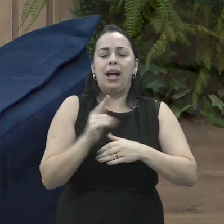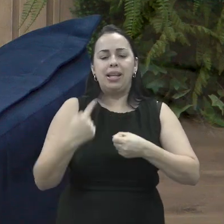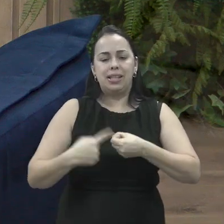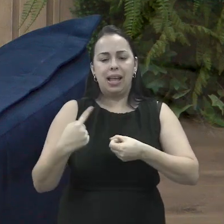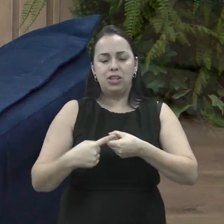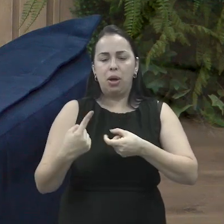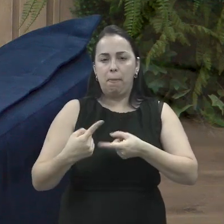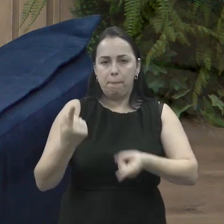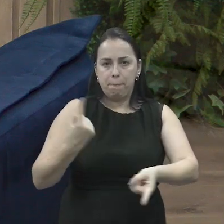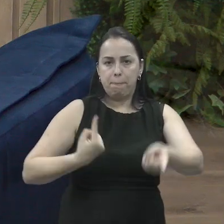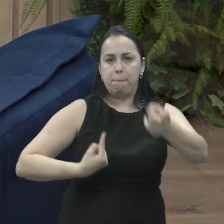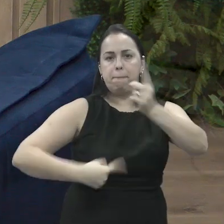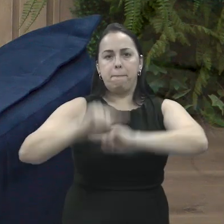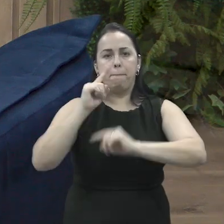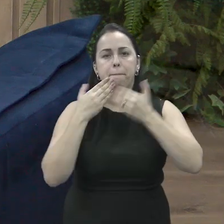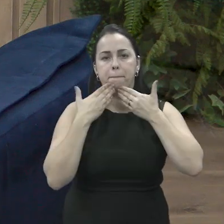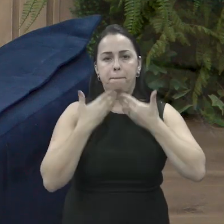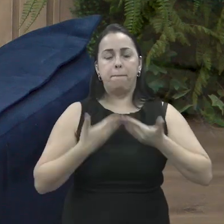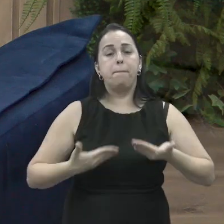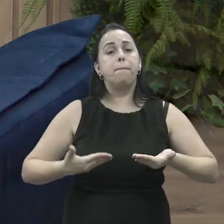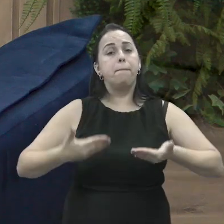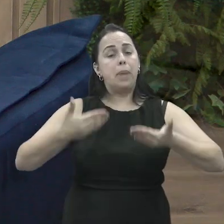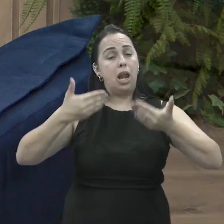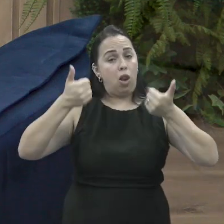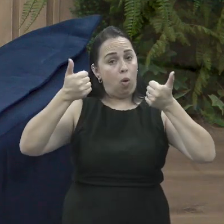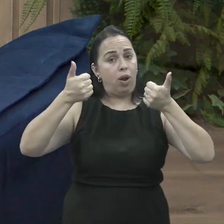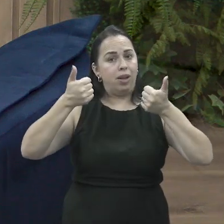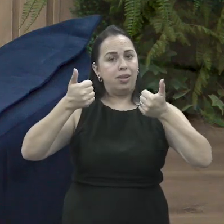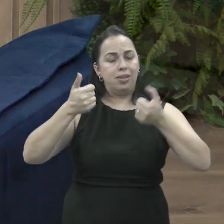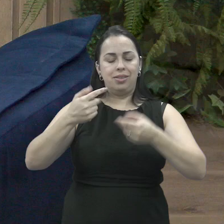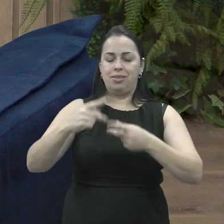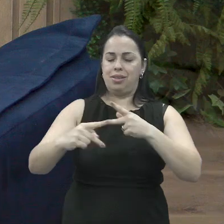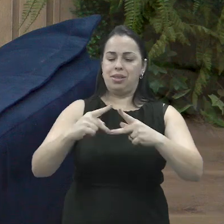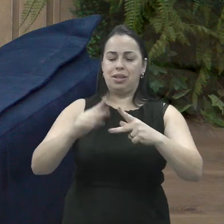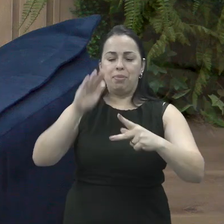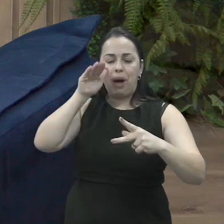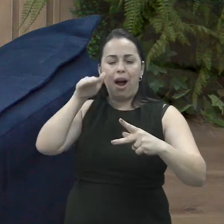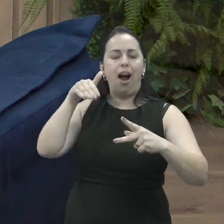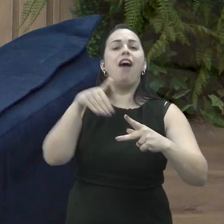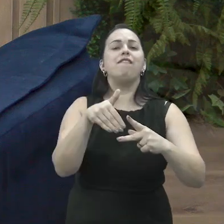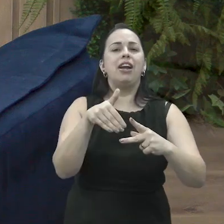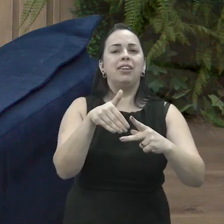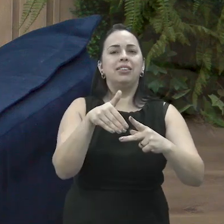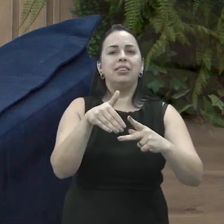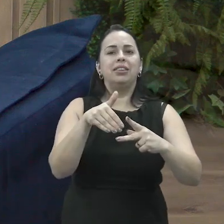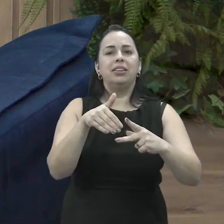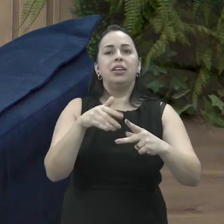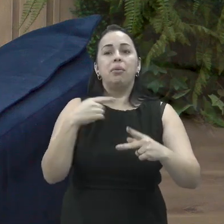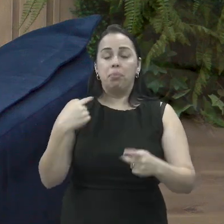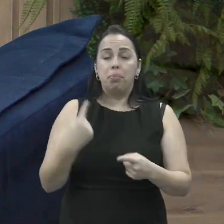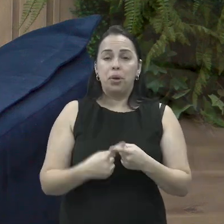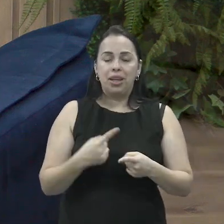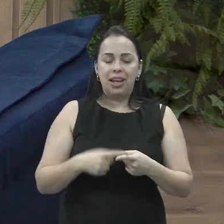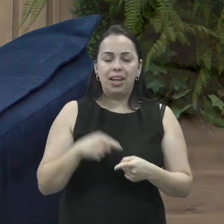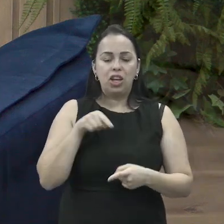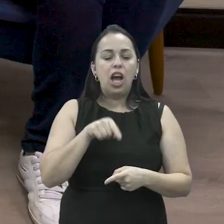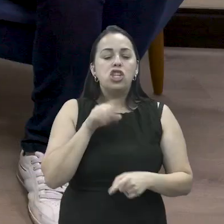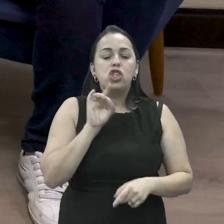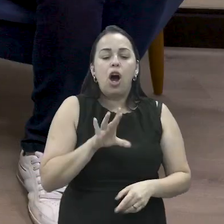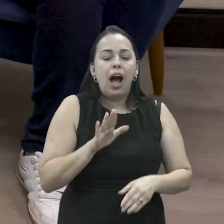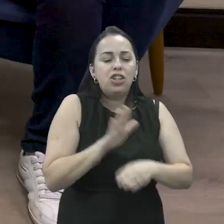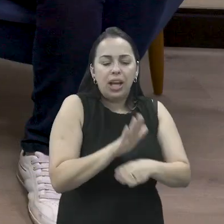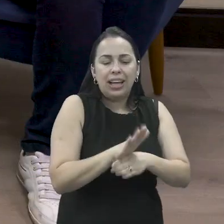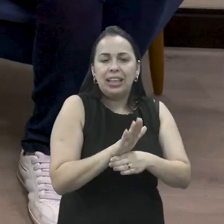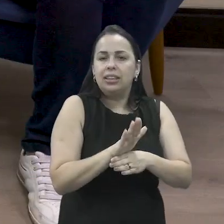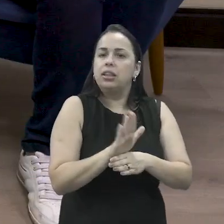construir sempre uma cidade melhor e uma cidade que seja referência, porque a gente tem que saber que o que a gente planta aqui,